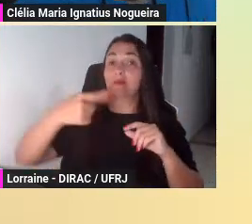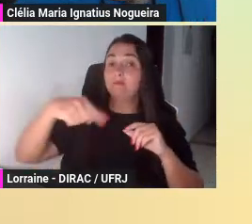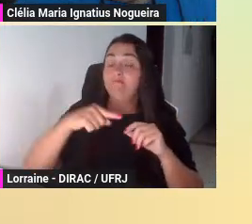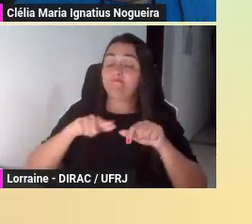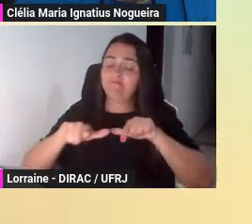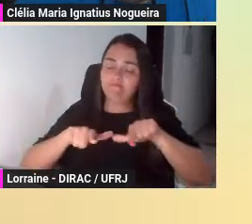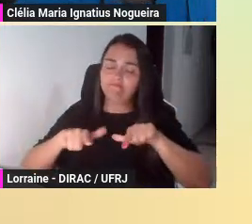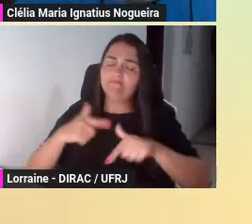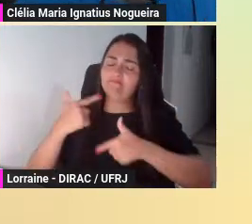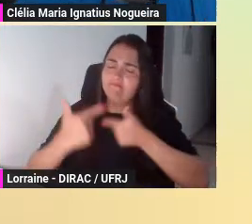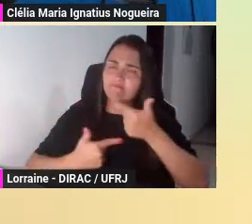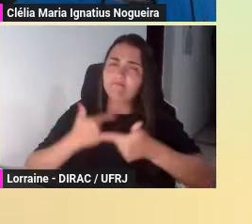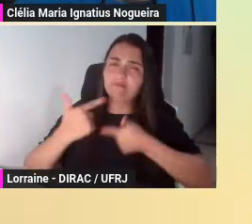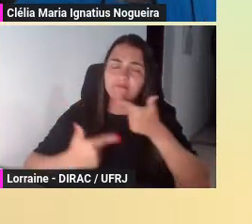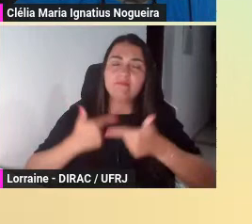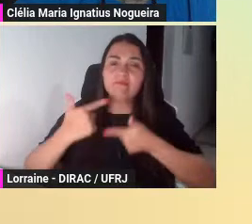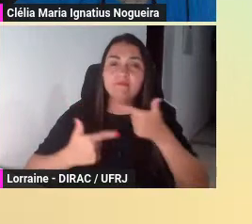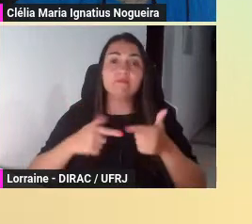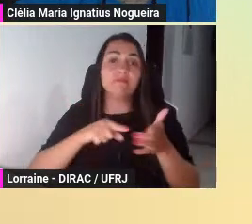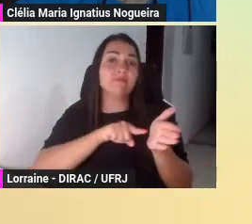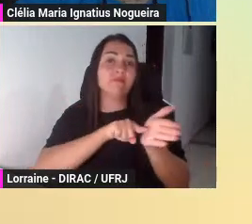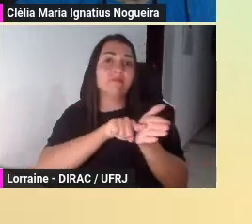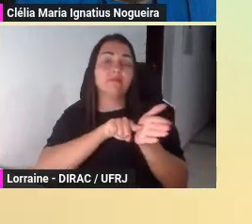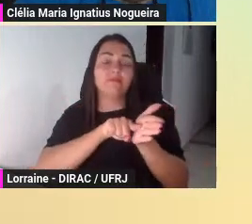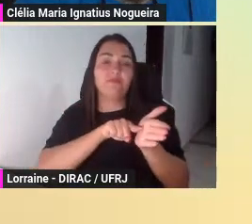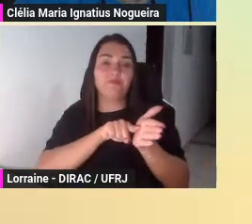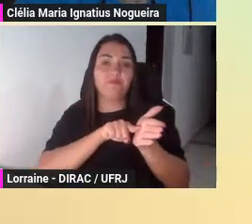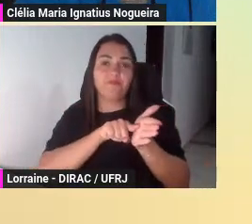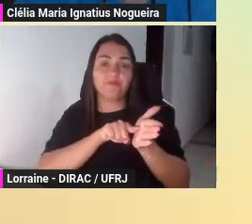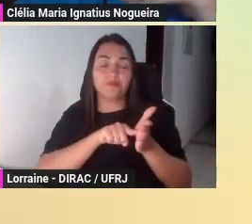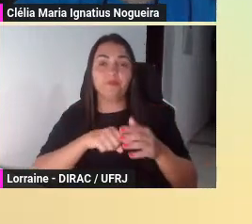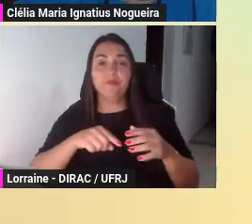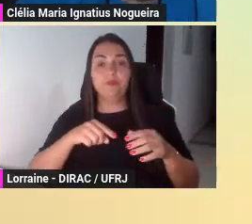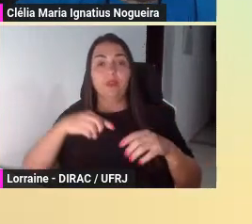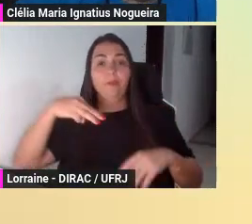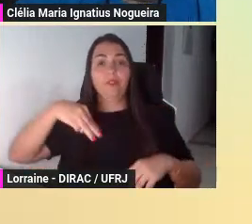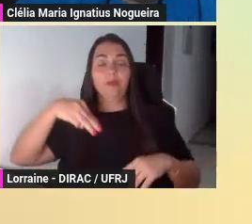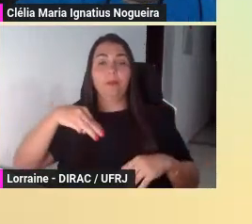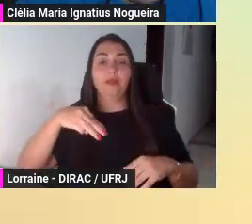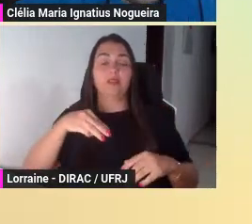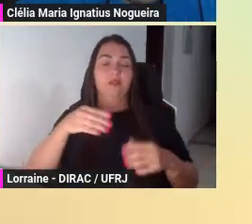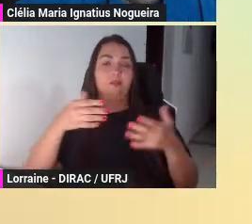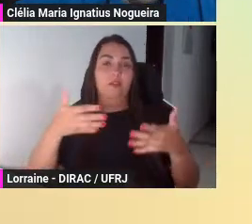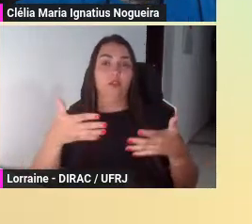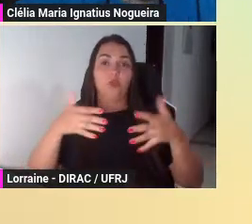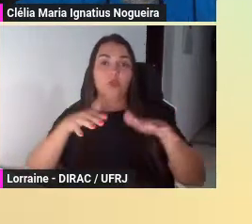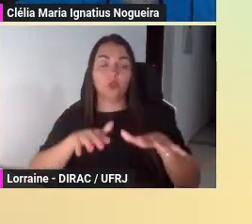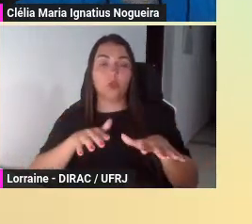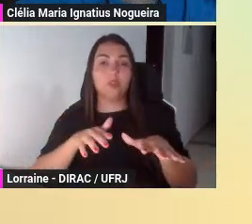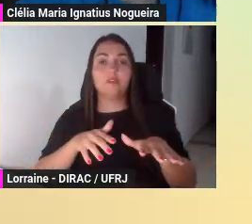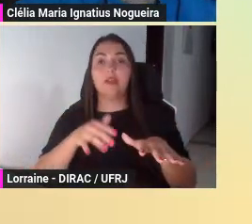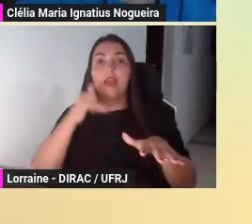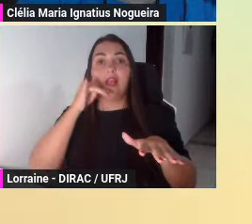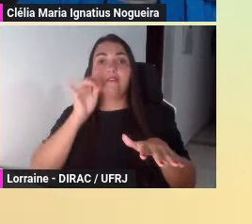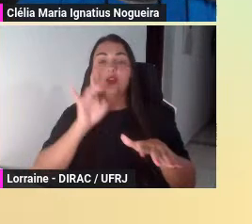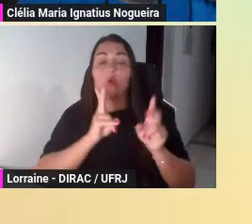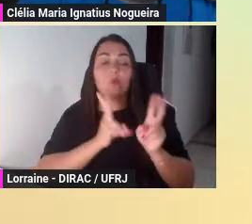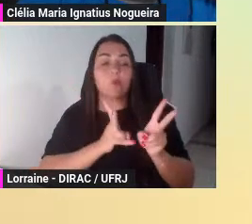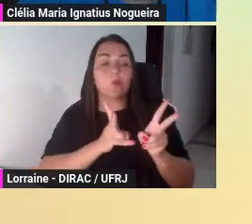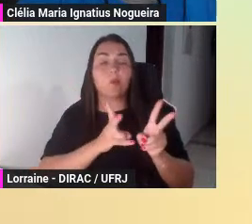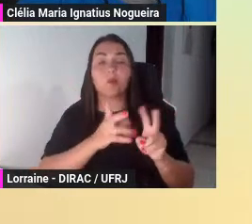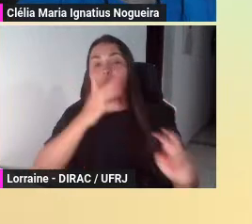as pesquisas não mais em educação matemática inclusiva não mais se sustentem, principalmente em relação às pessoas